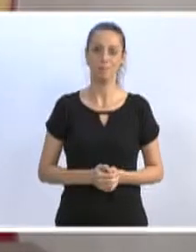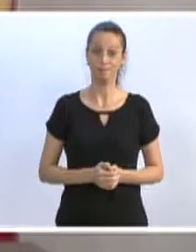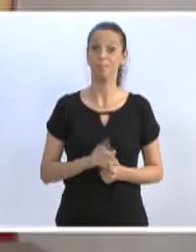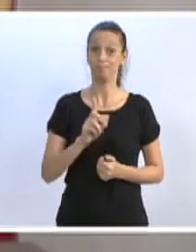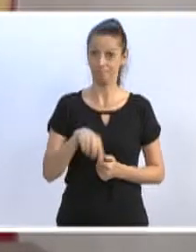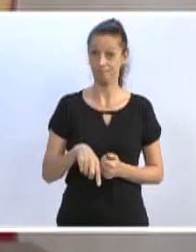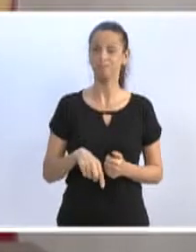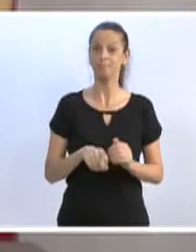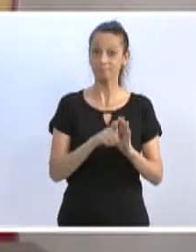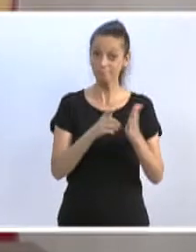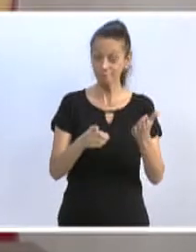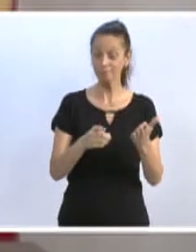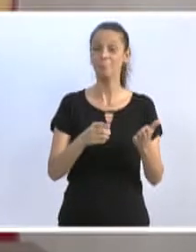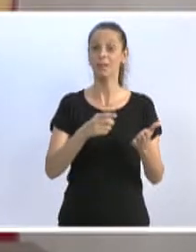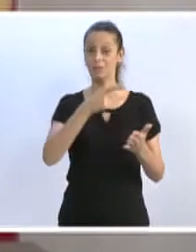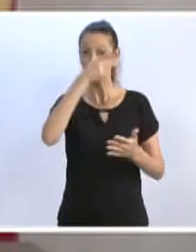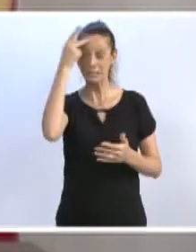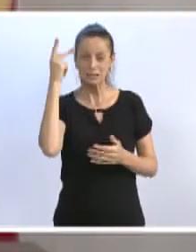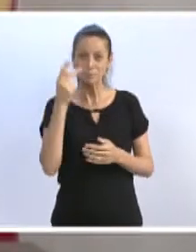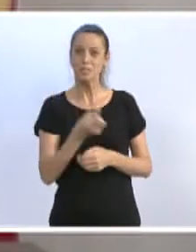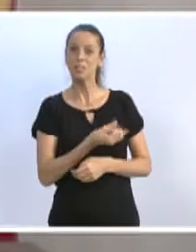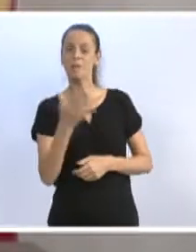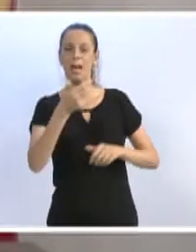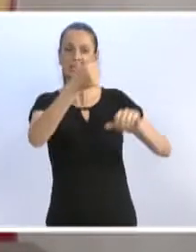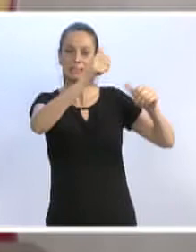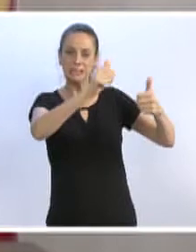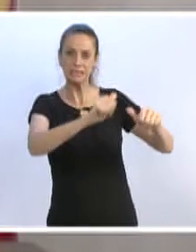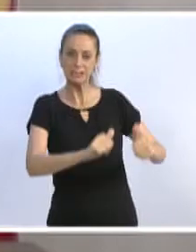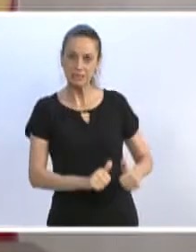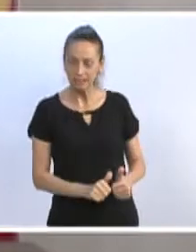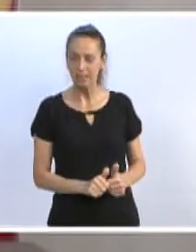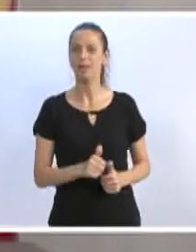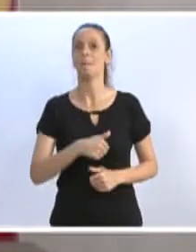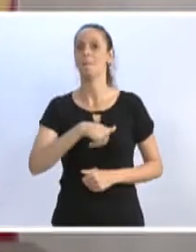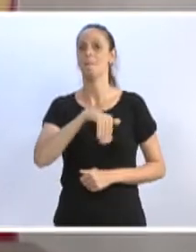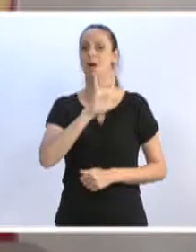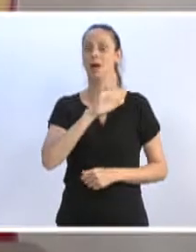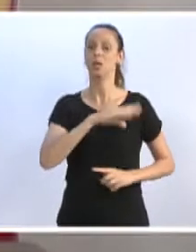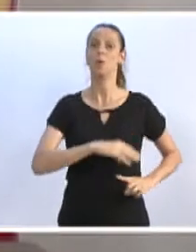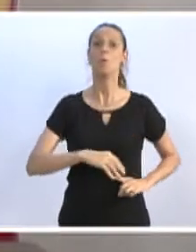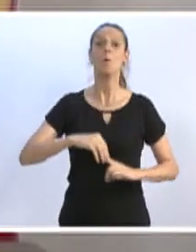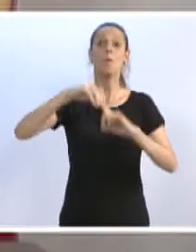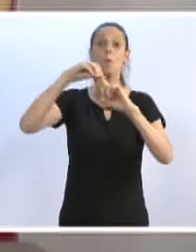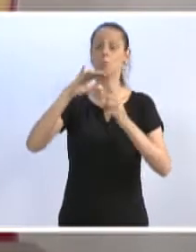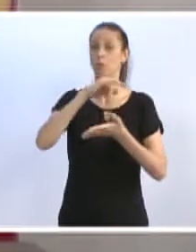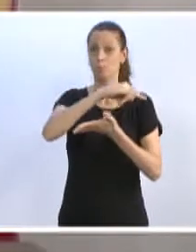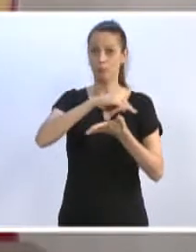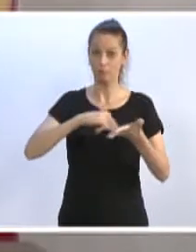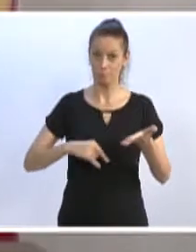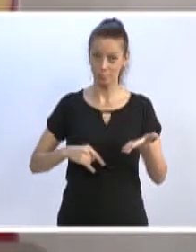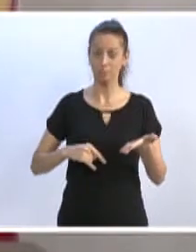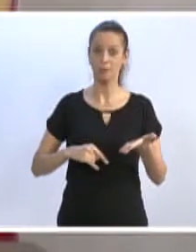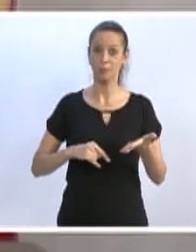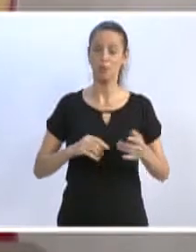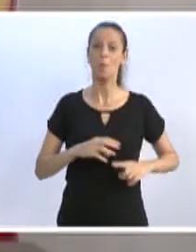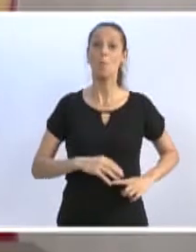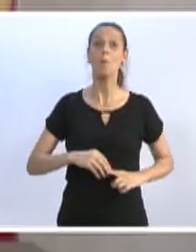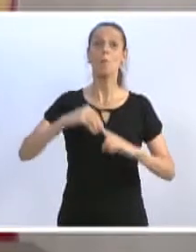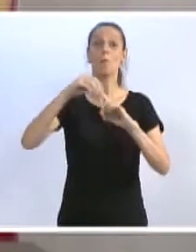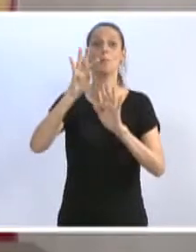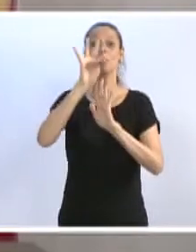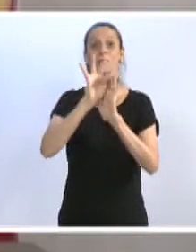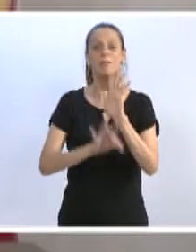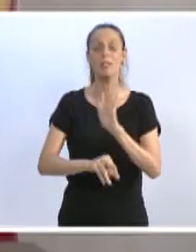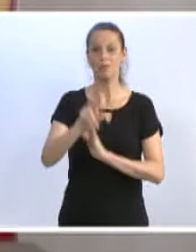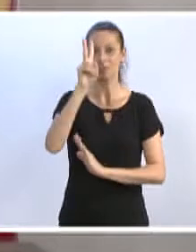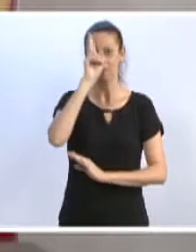analisado, mais examinado de todos os tempos. E é o único documento, é o único texto